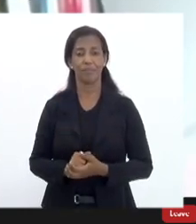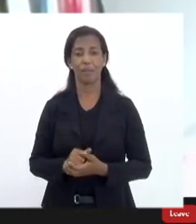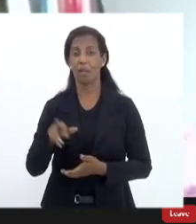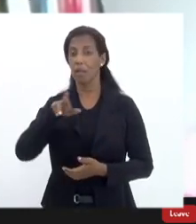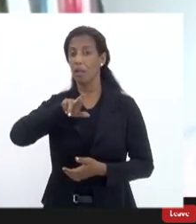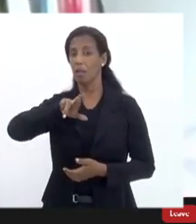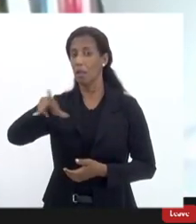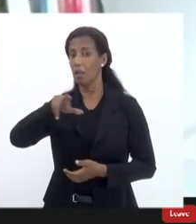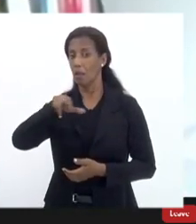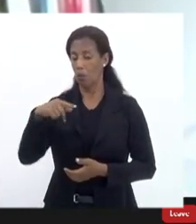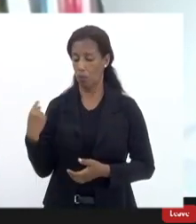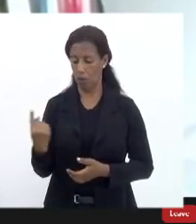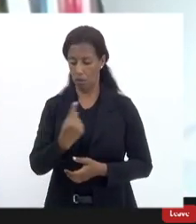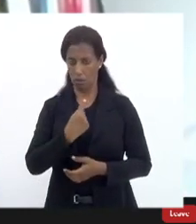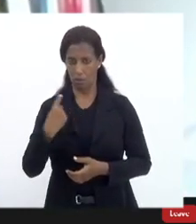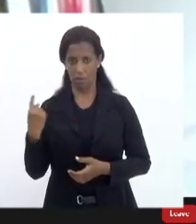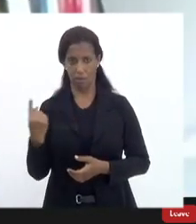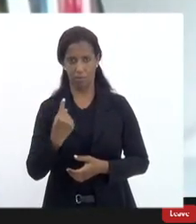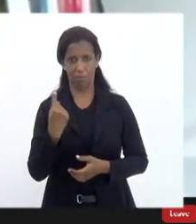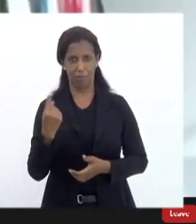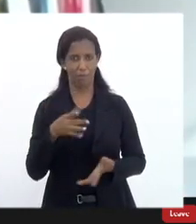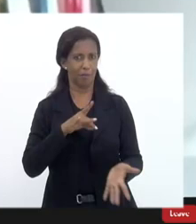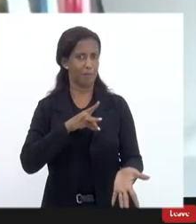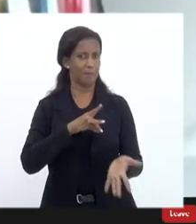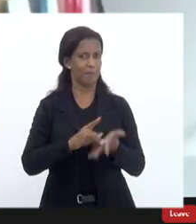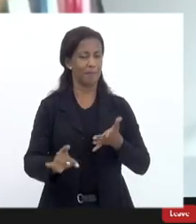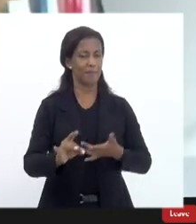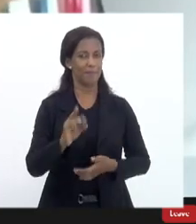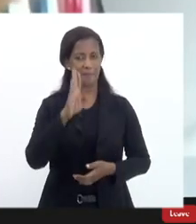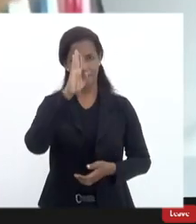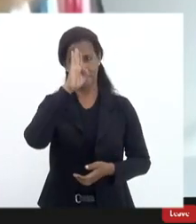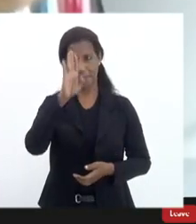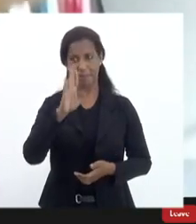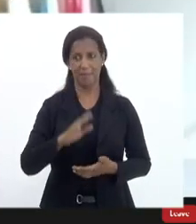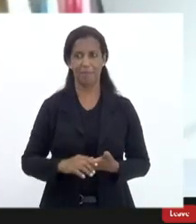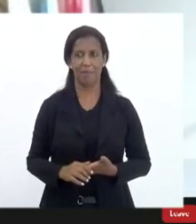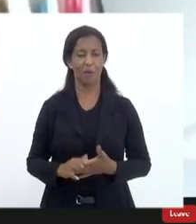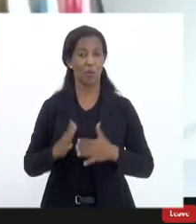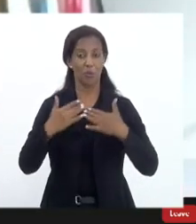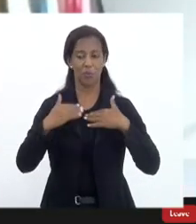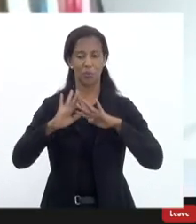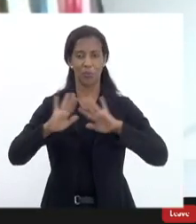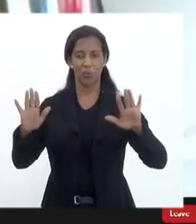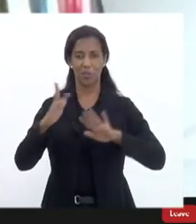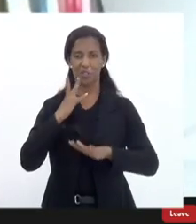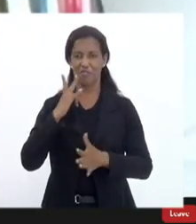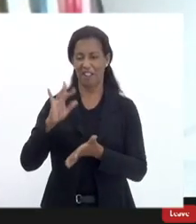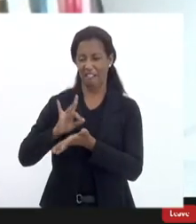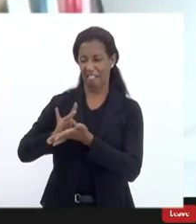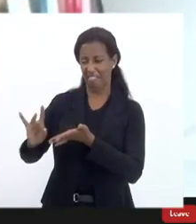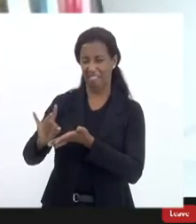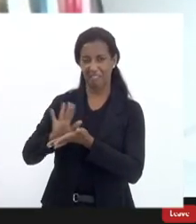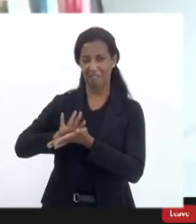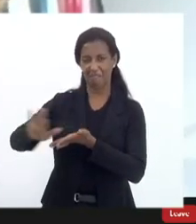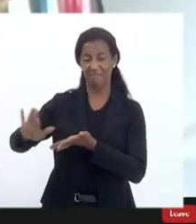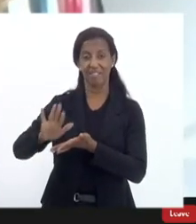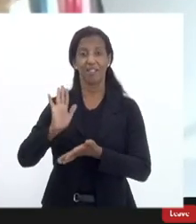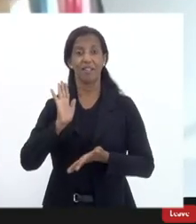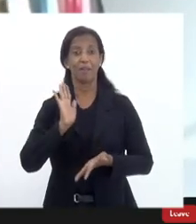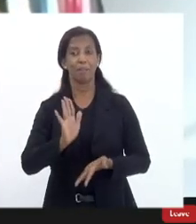é o nosso inimigo principal, não sei, não gosto nem de falar de inimigos, né? Mas